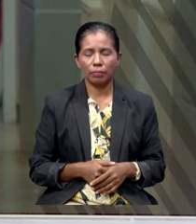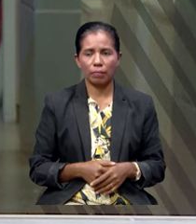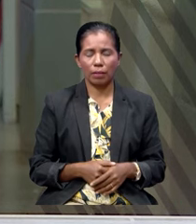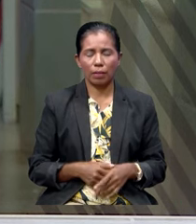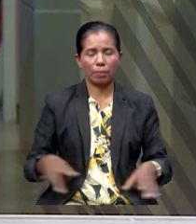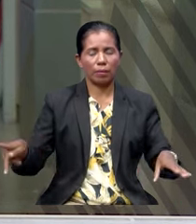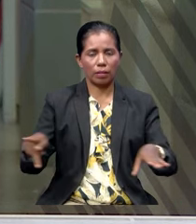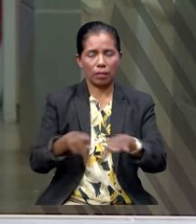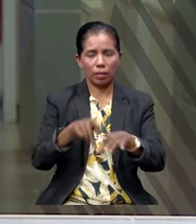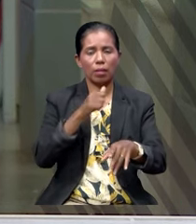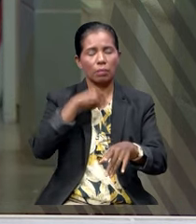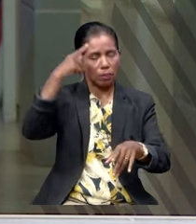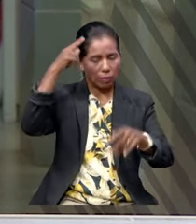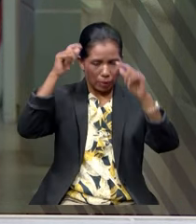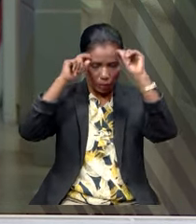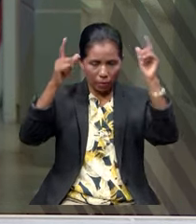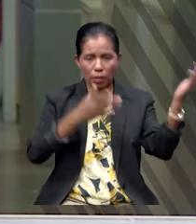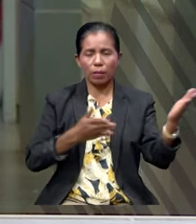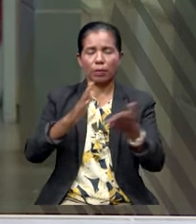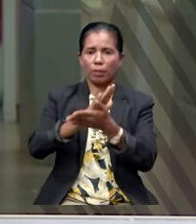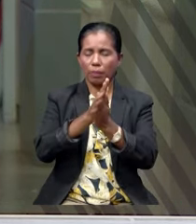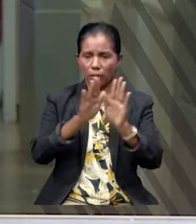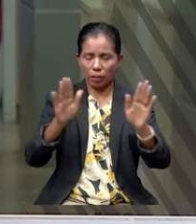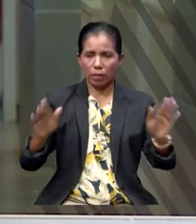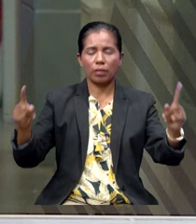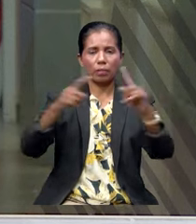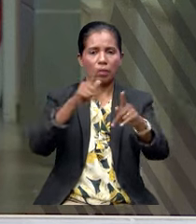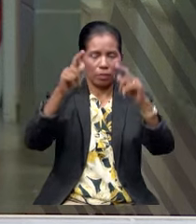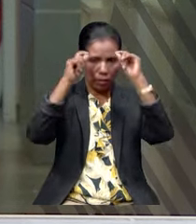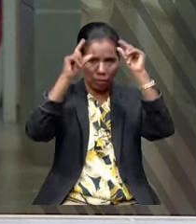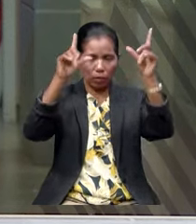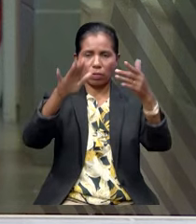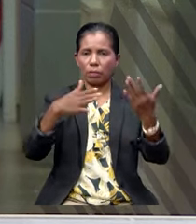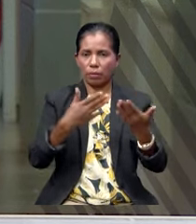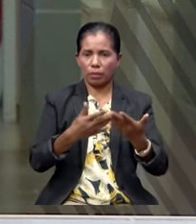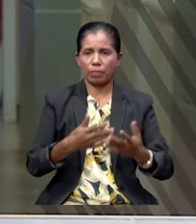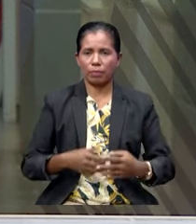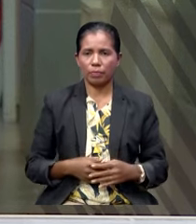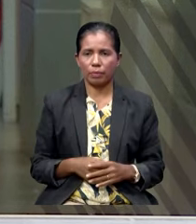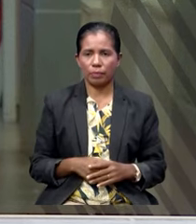presença Santo Padre Timor-Leste, Lourdes Paz, na harmonização da Timor-Ansira.